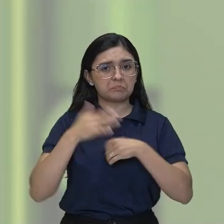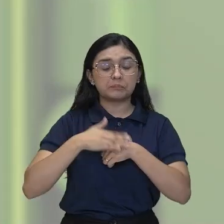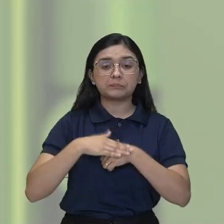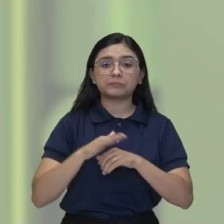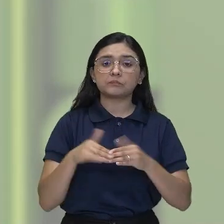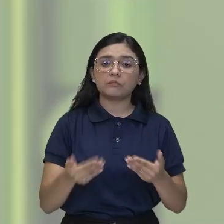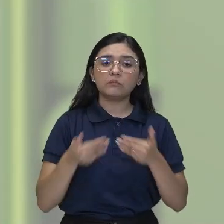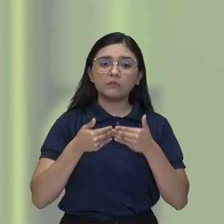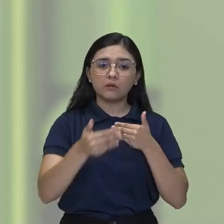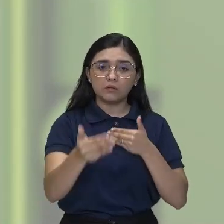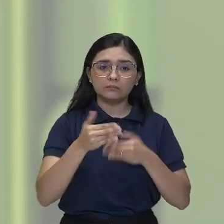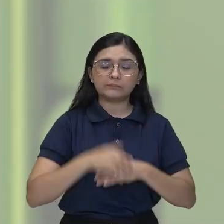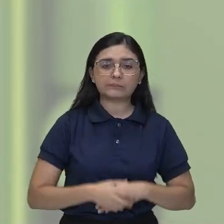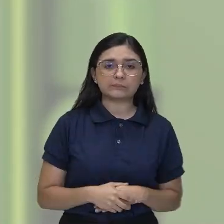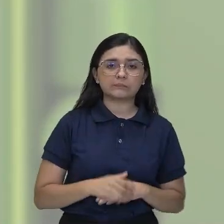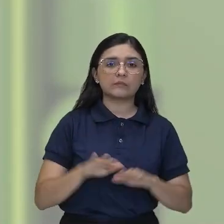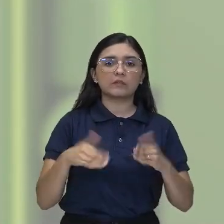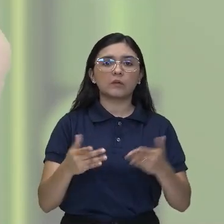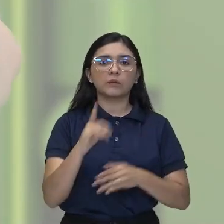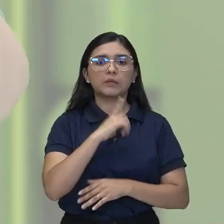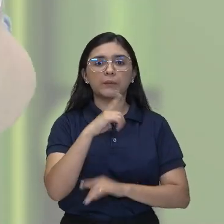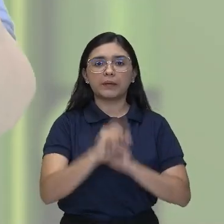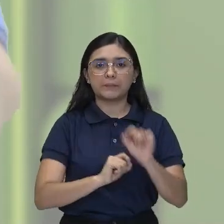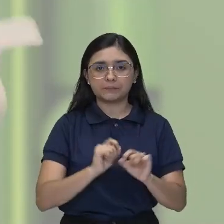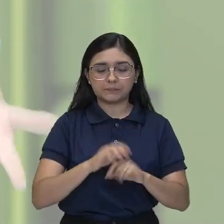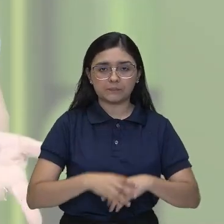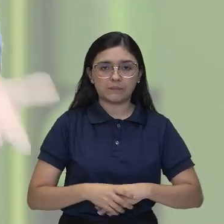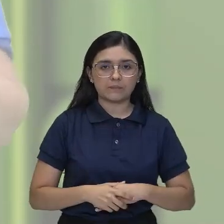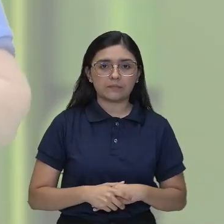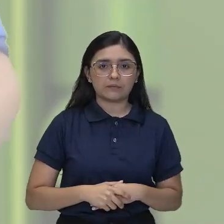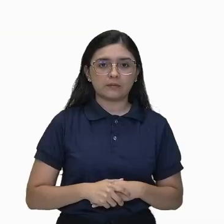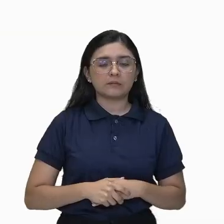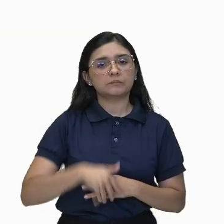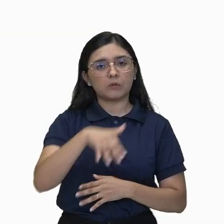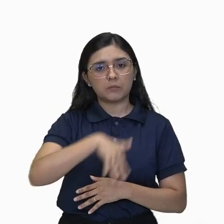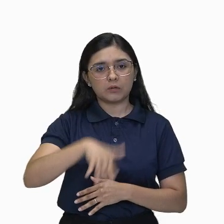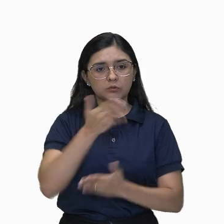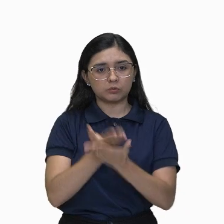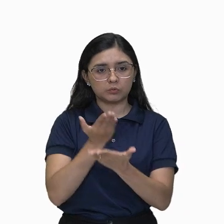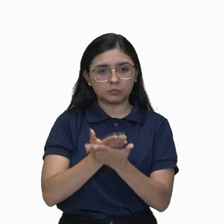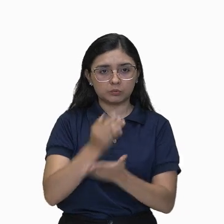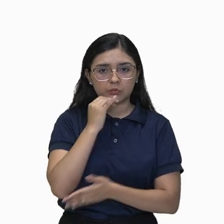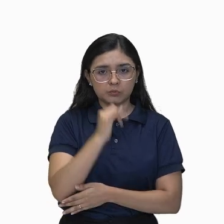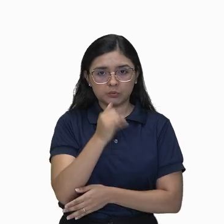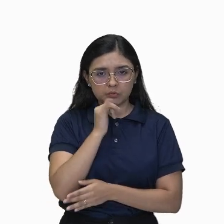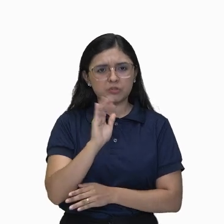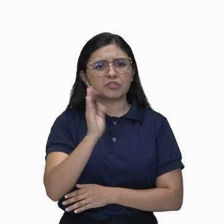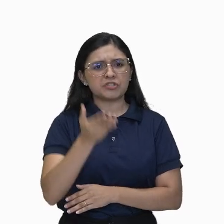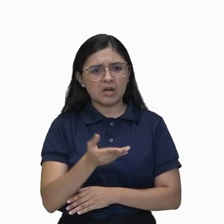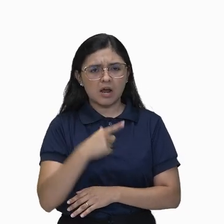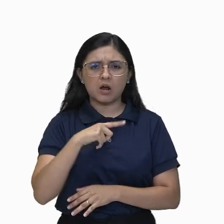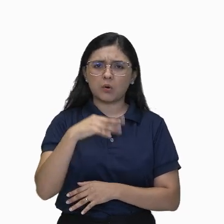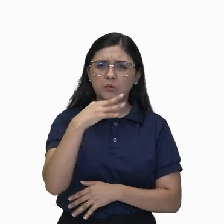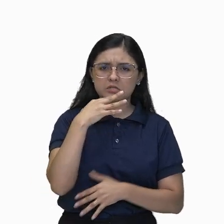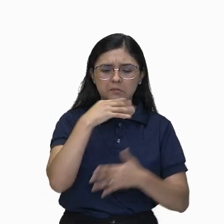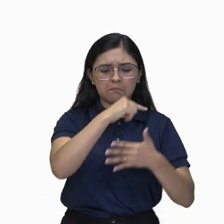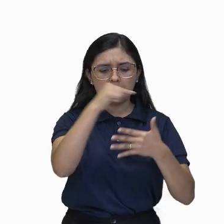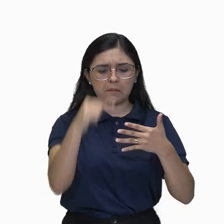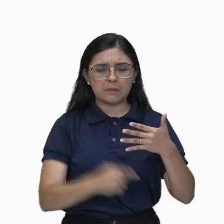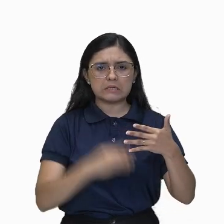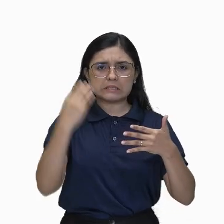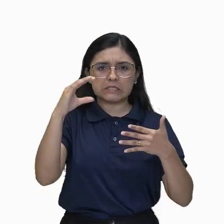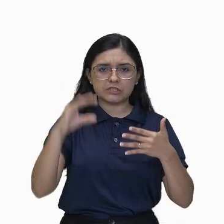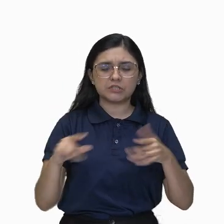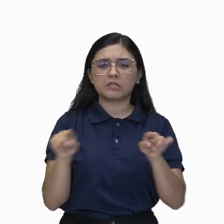Dando continuidade, nós temos aí, na eletrodinâmica, depois que já conhecemos os cientistas e